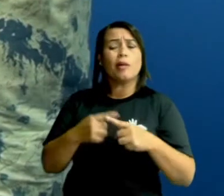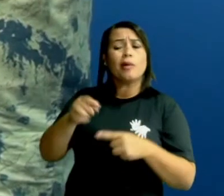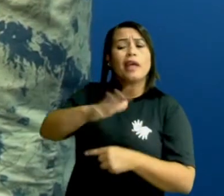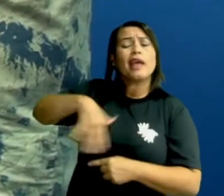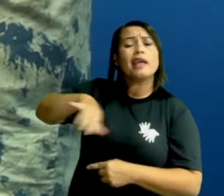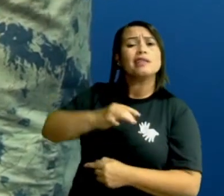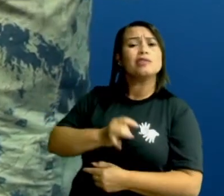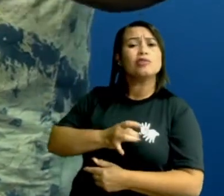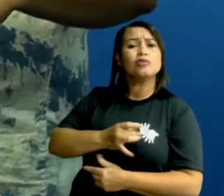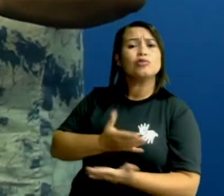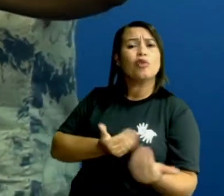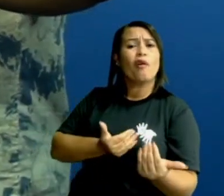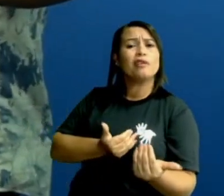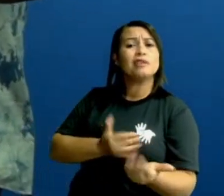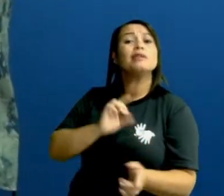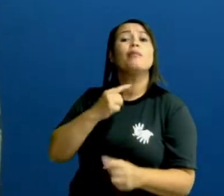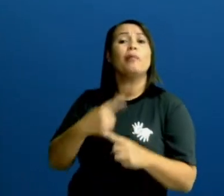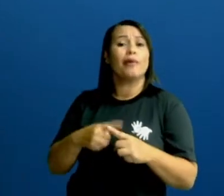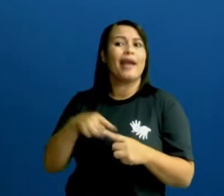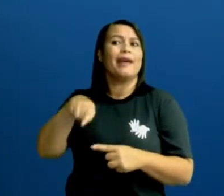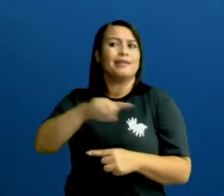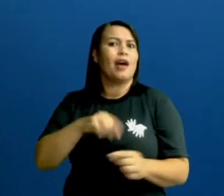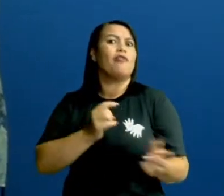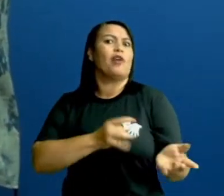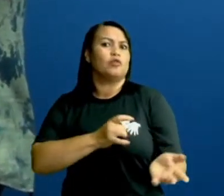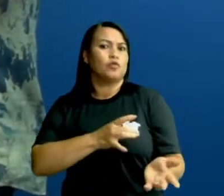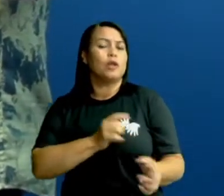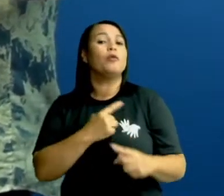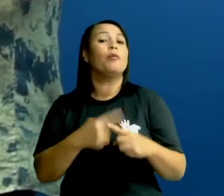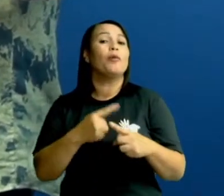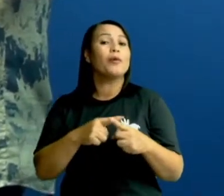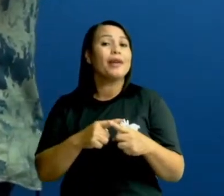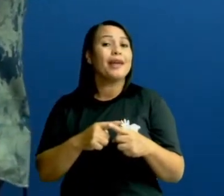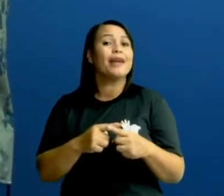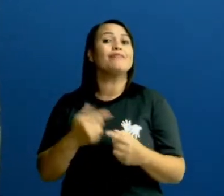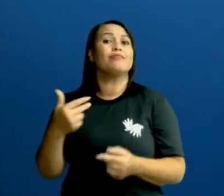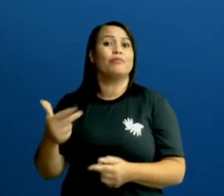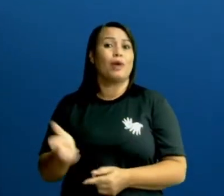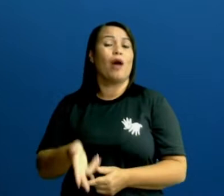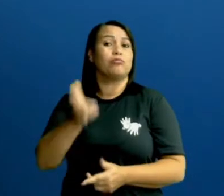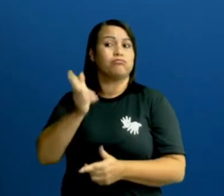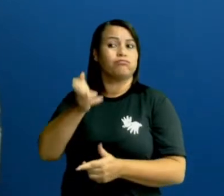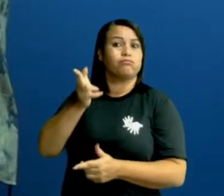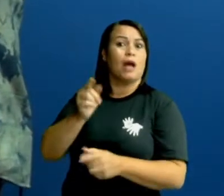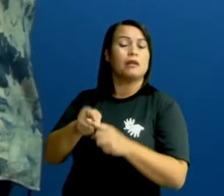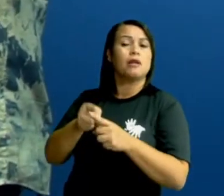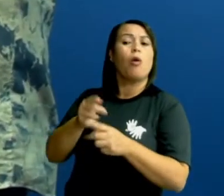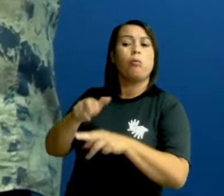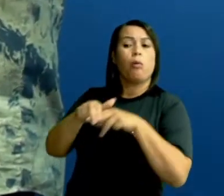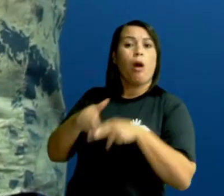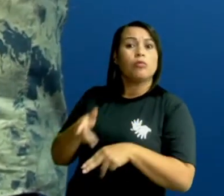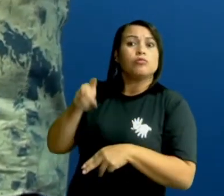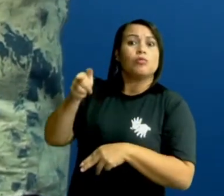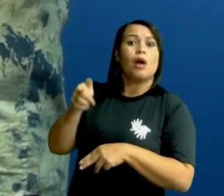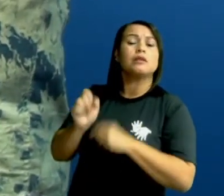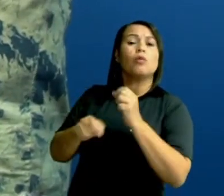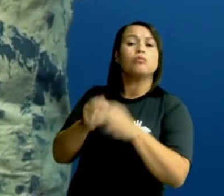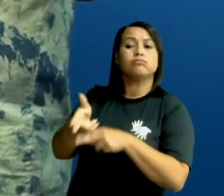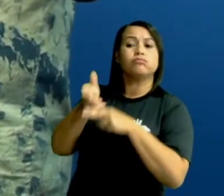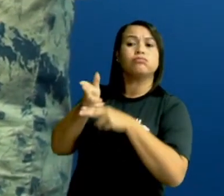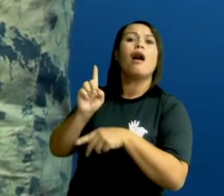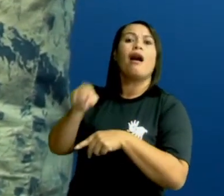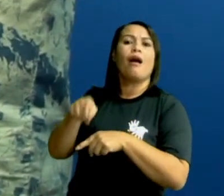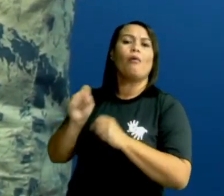jovens estavam assustados? Eles estavam assustados por causa do assalto. Por causa do assalto é um